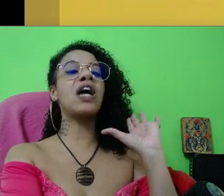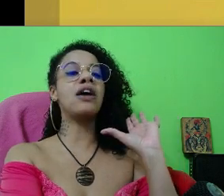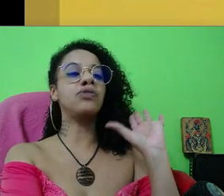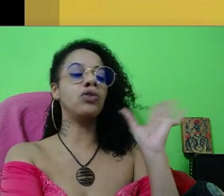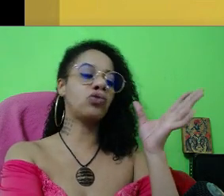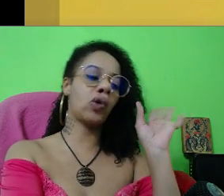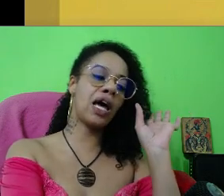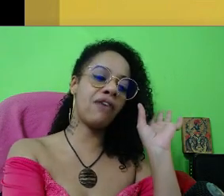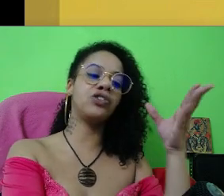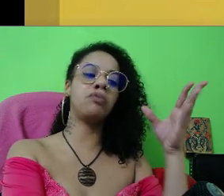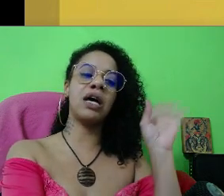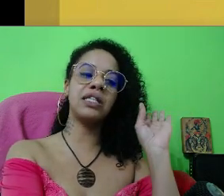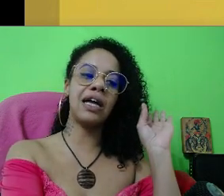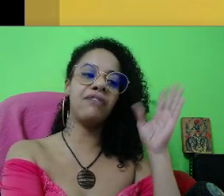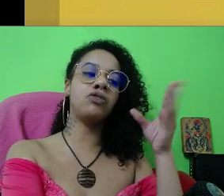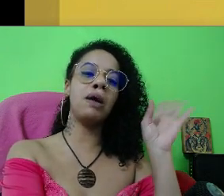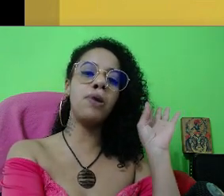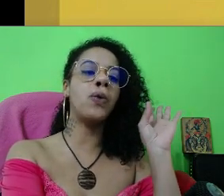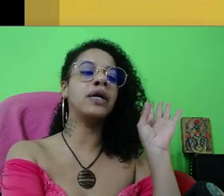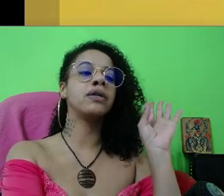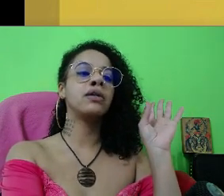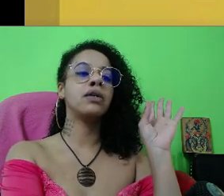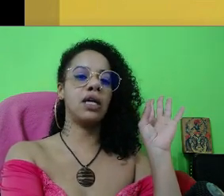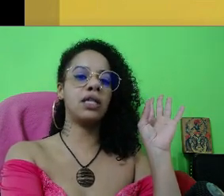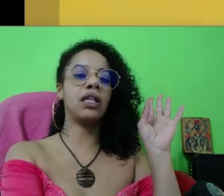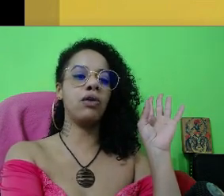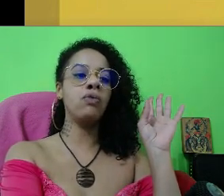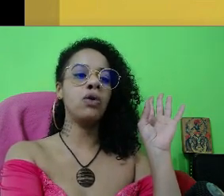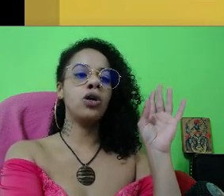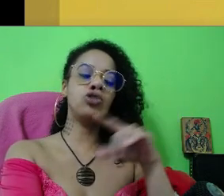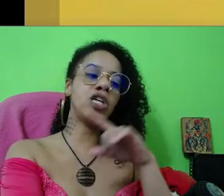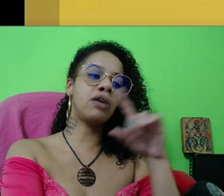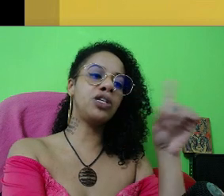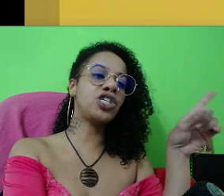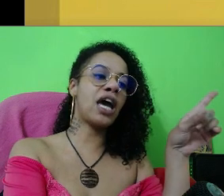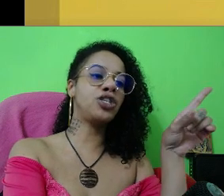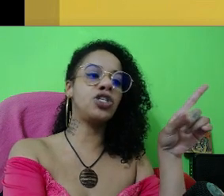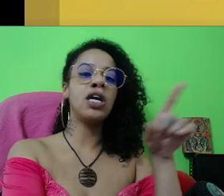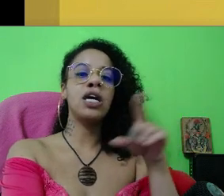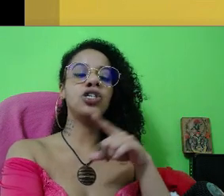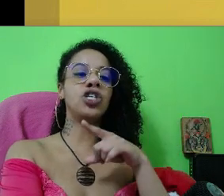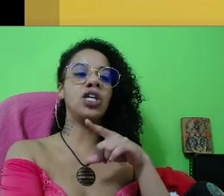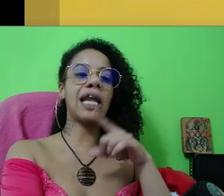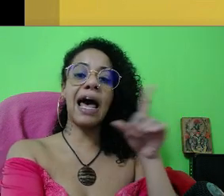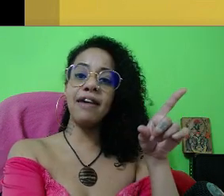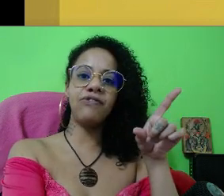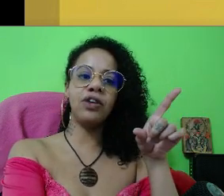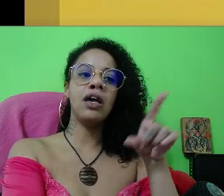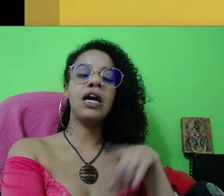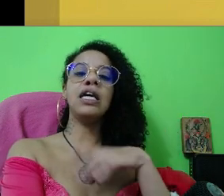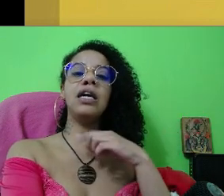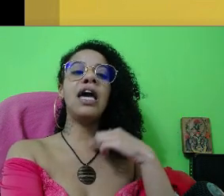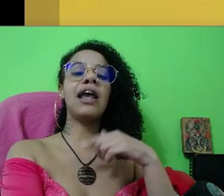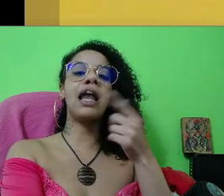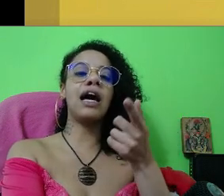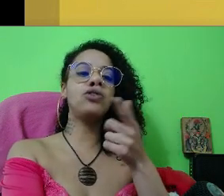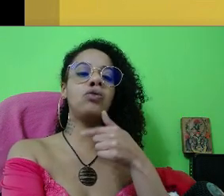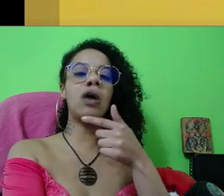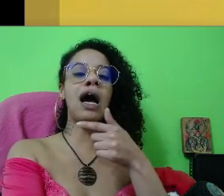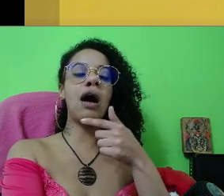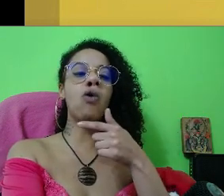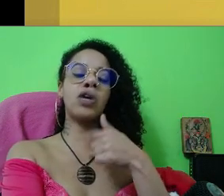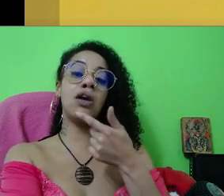tá tudo certo eu tô lá fazendo minhas lives numa boa entendeu não chega em chat de Live e